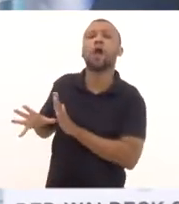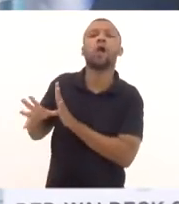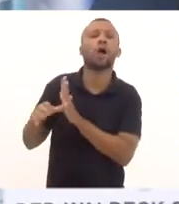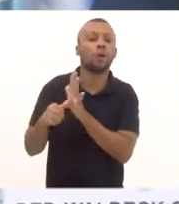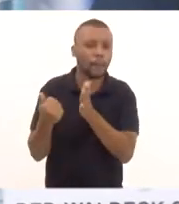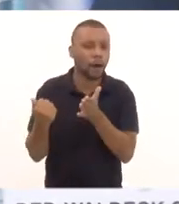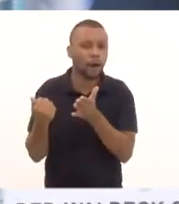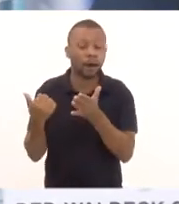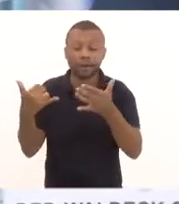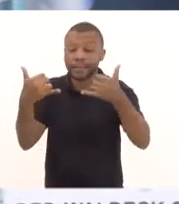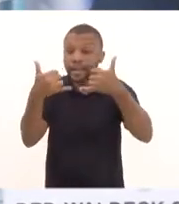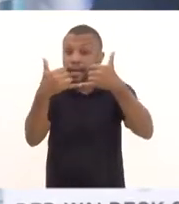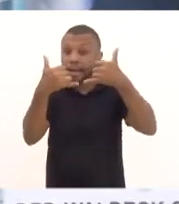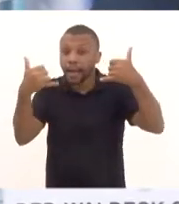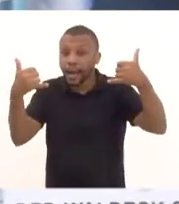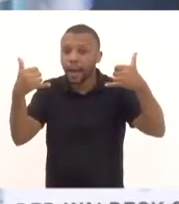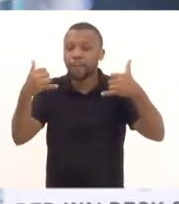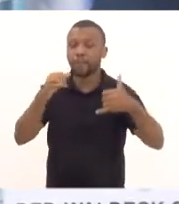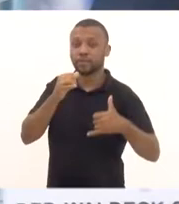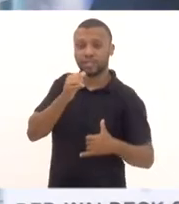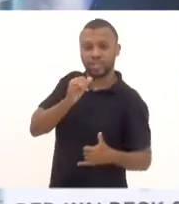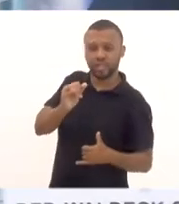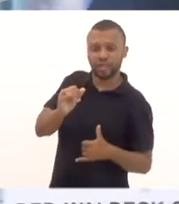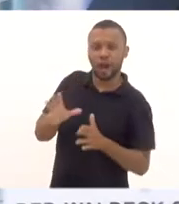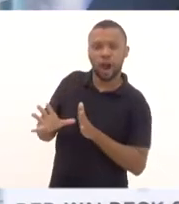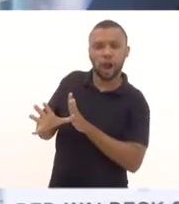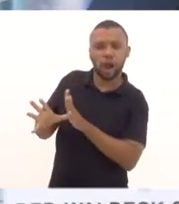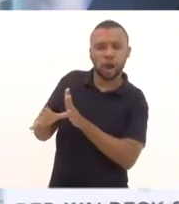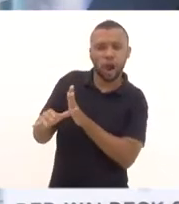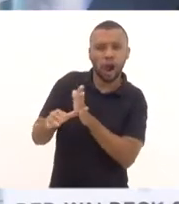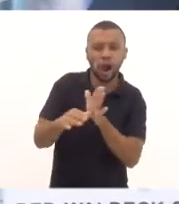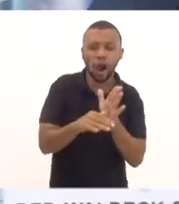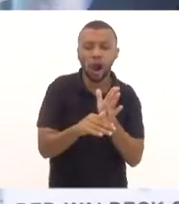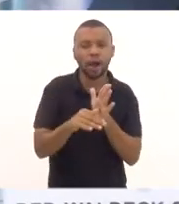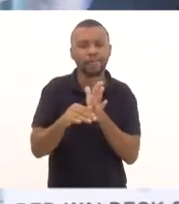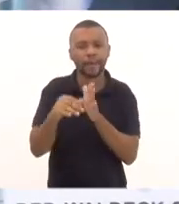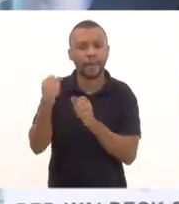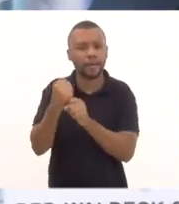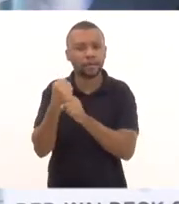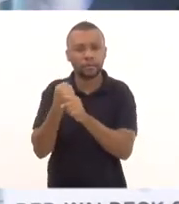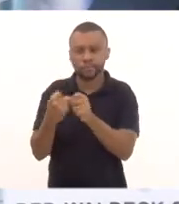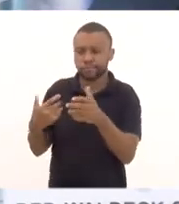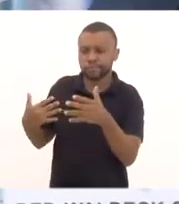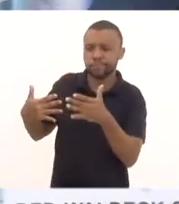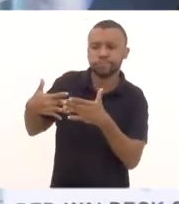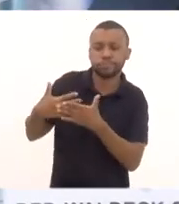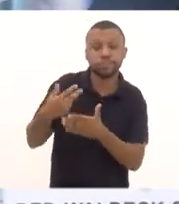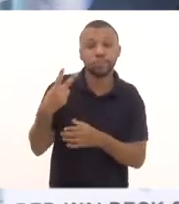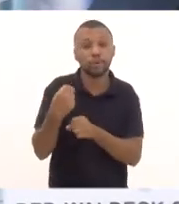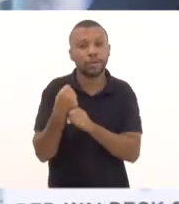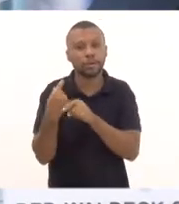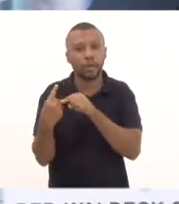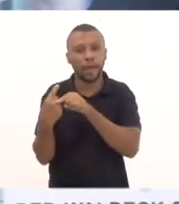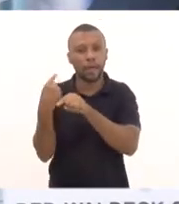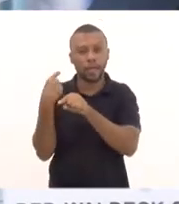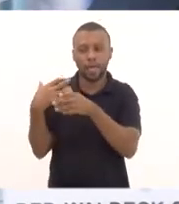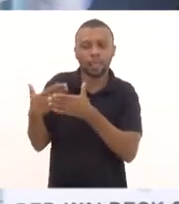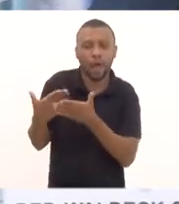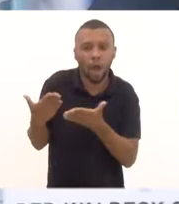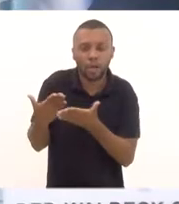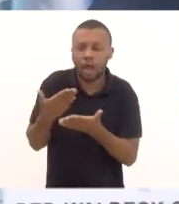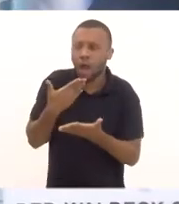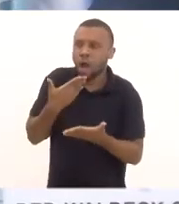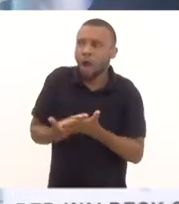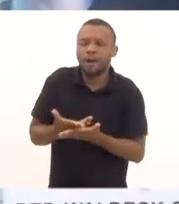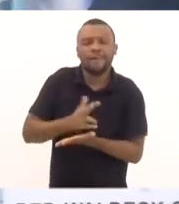roubo de cabos que vence que vem acontecendo durante esses anos né nos dois anos para cá e assustador até que